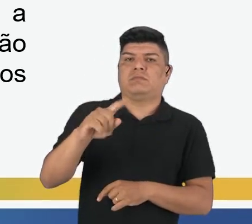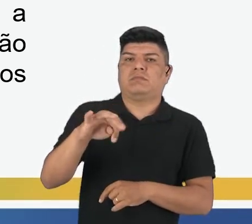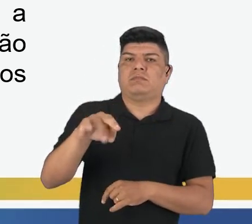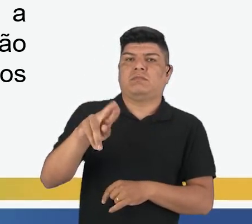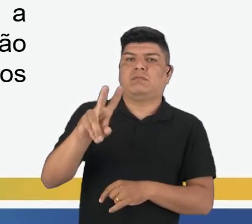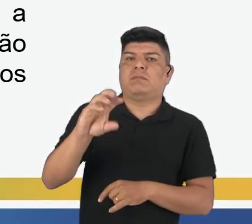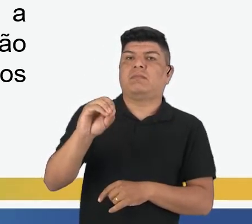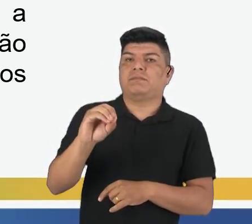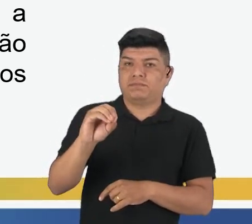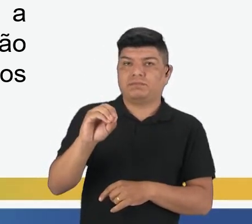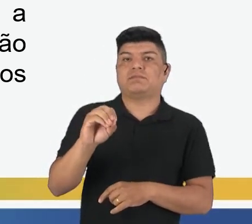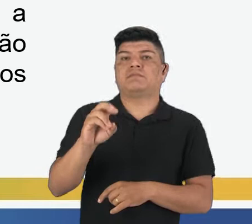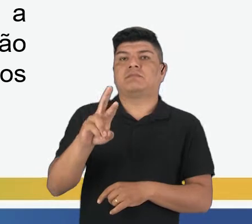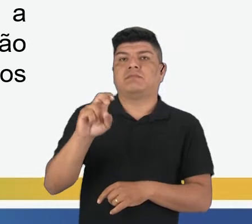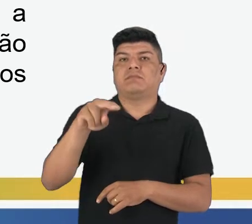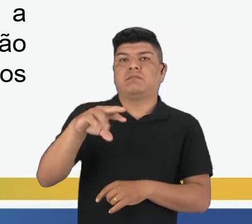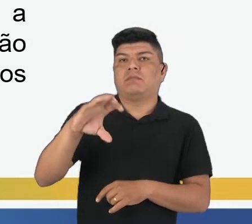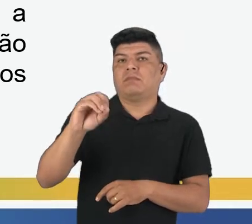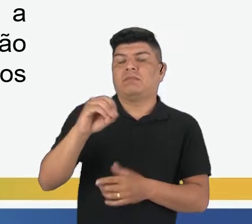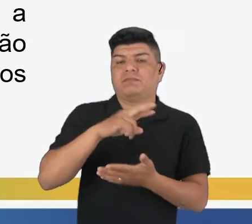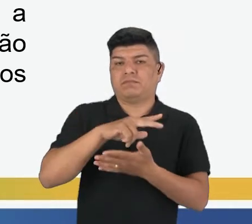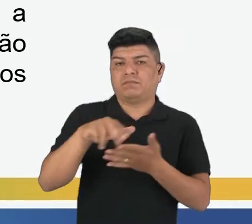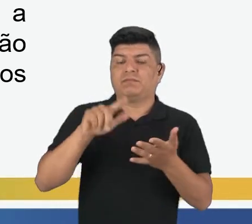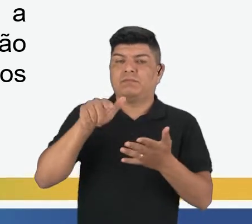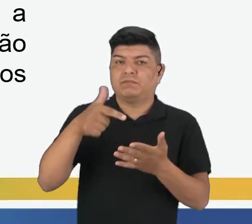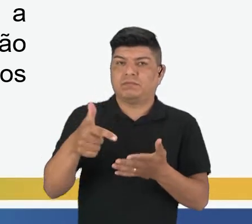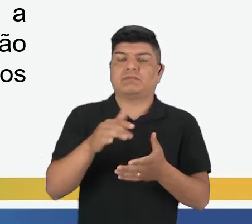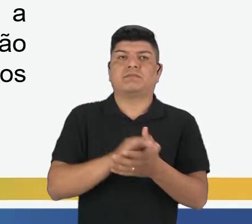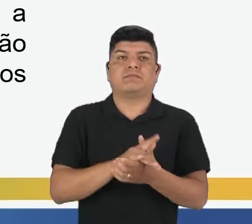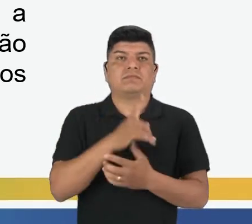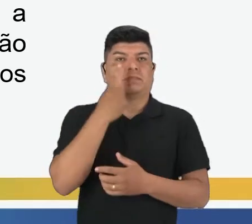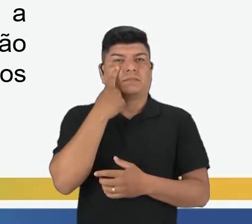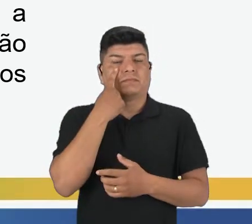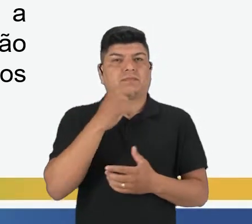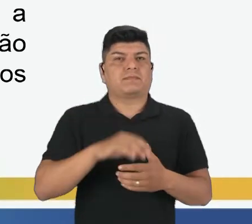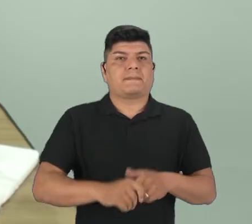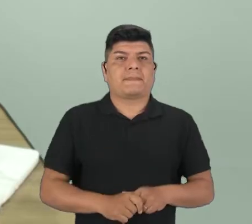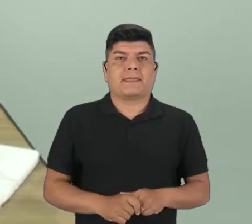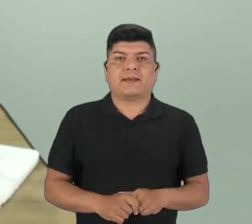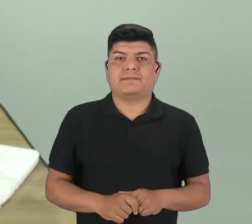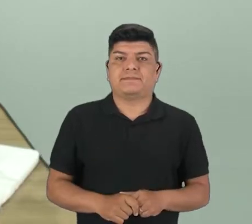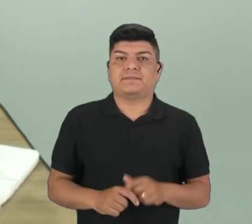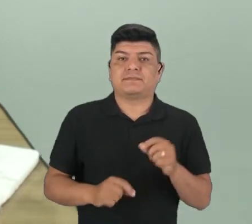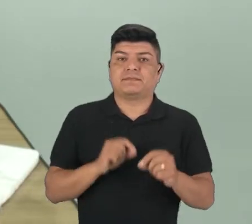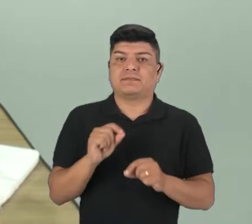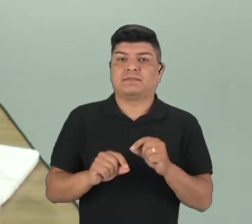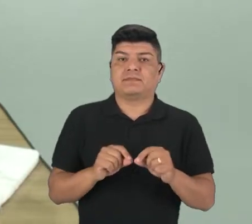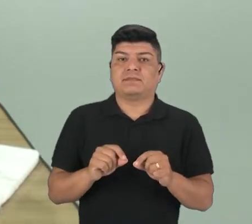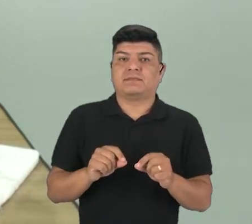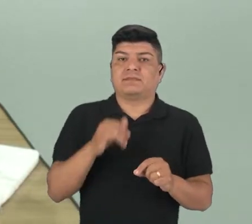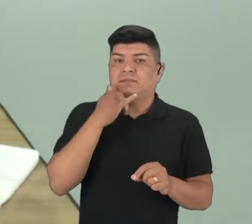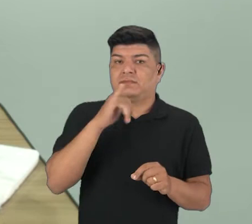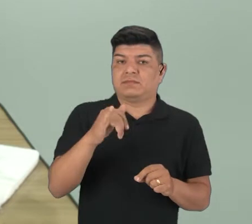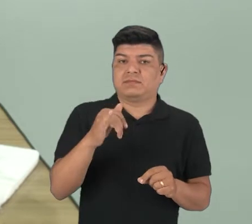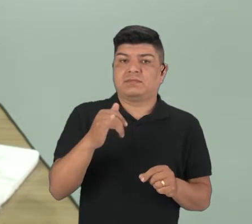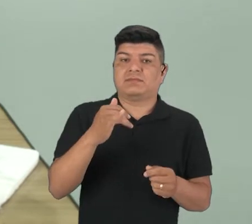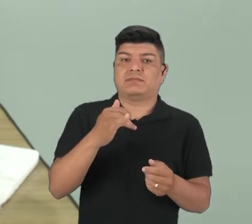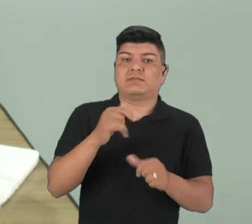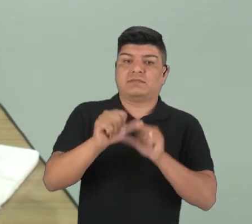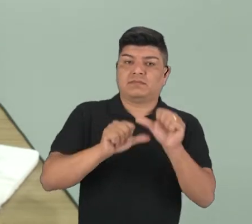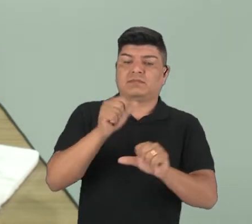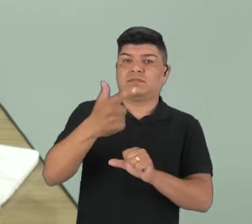nucleares, urânio, plutônio e etc. Veja bem, é considerado como fonte de energias